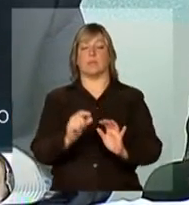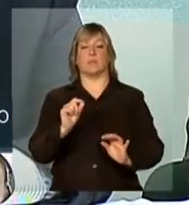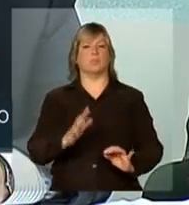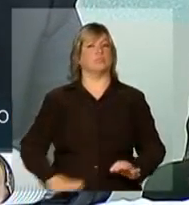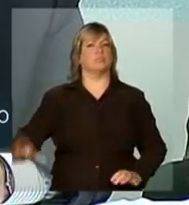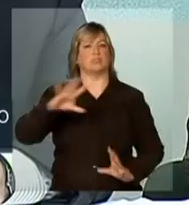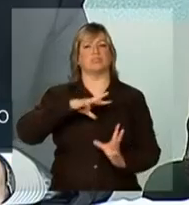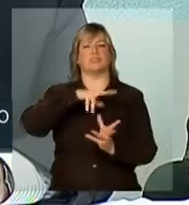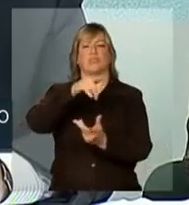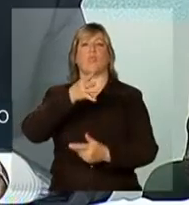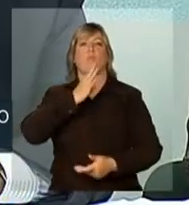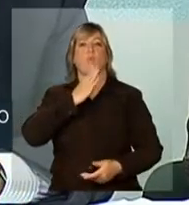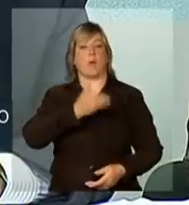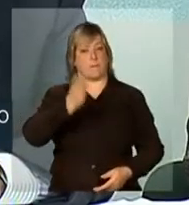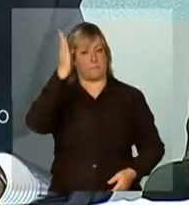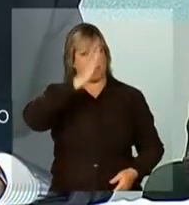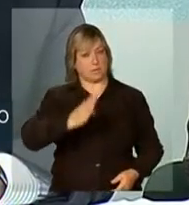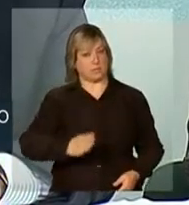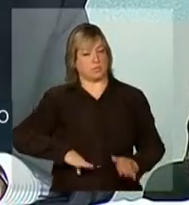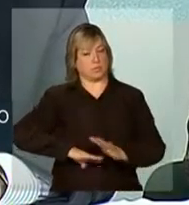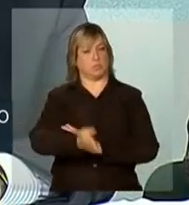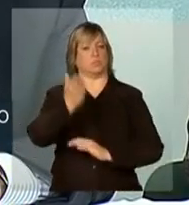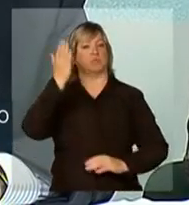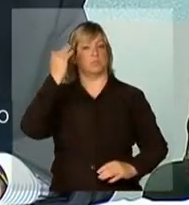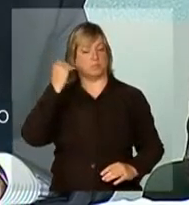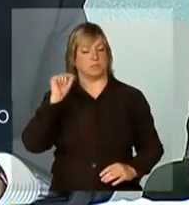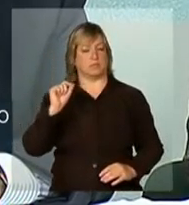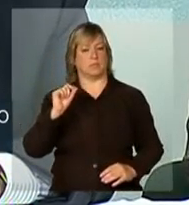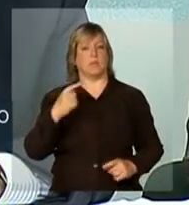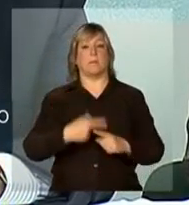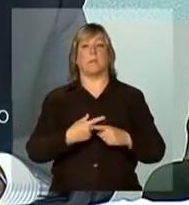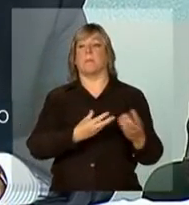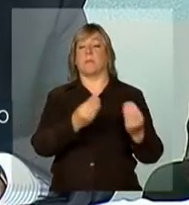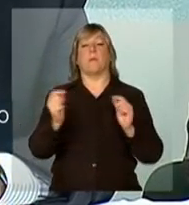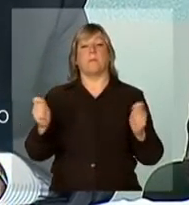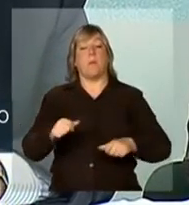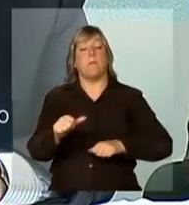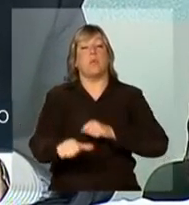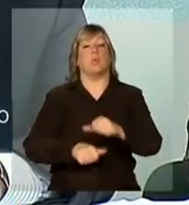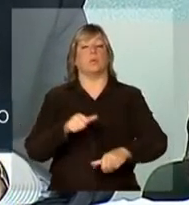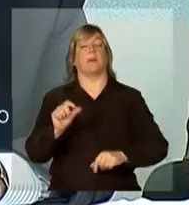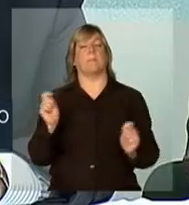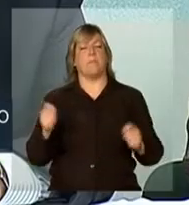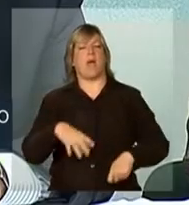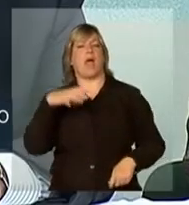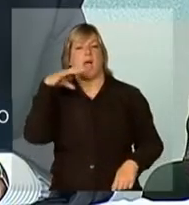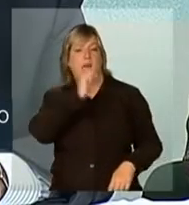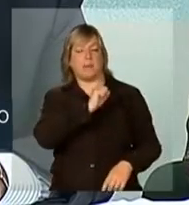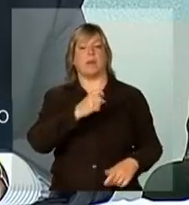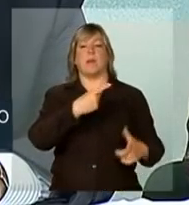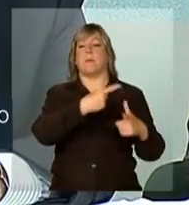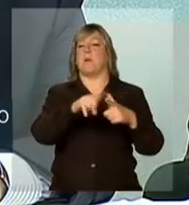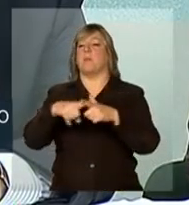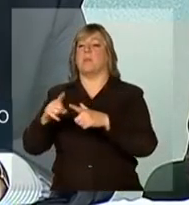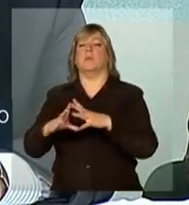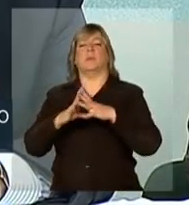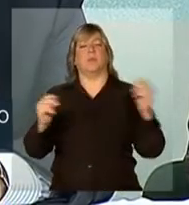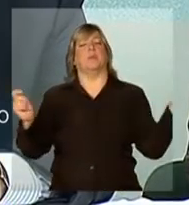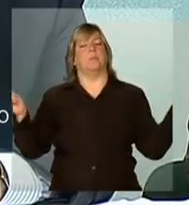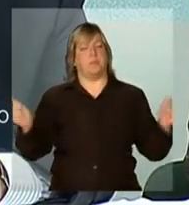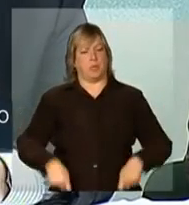governo podem mudar e podem resolver em muito pouco tempo problemas seculares.